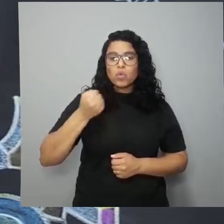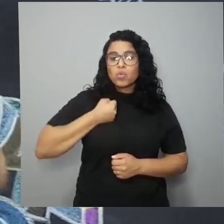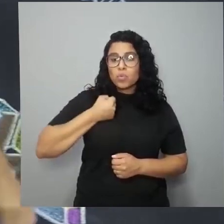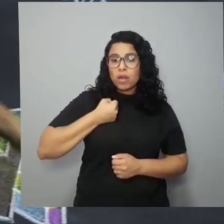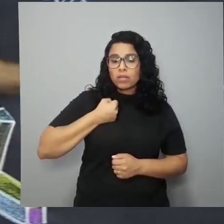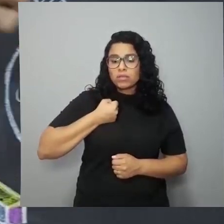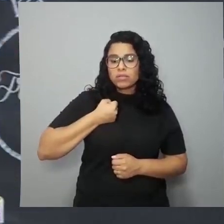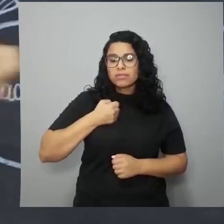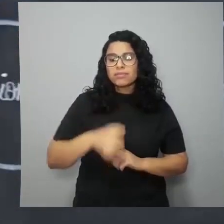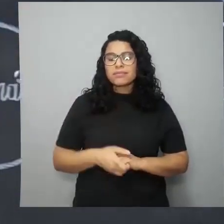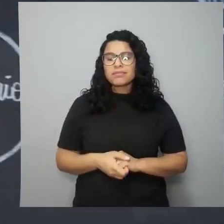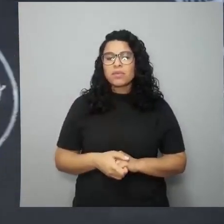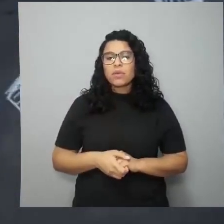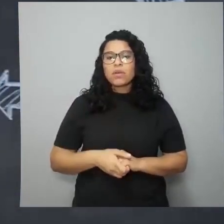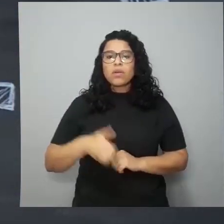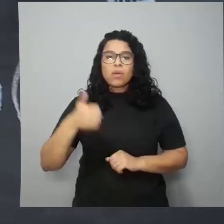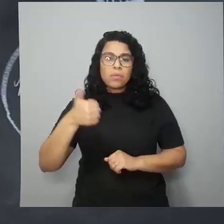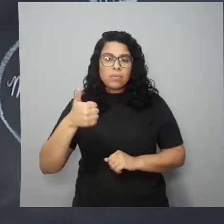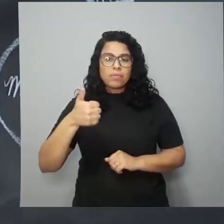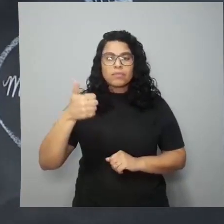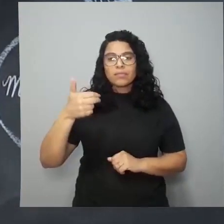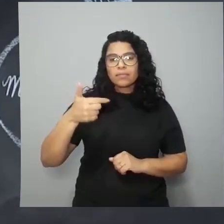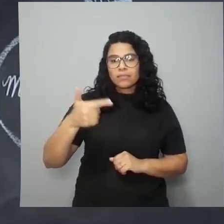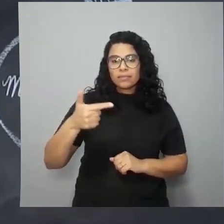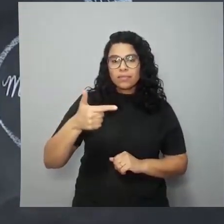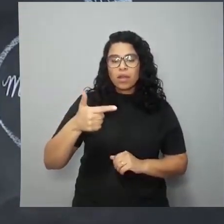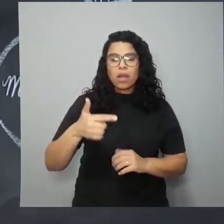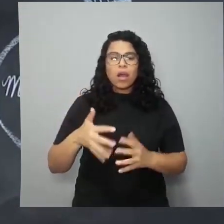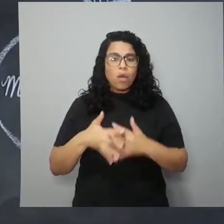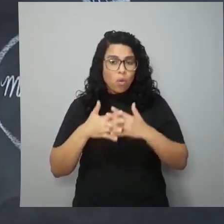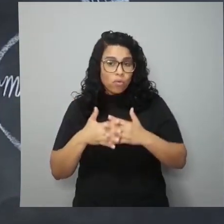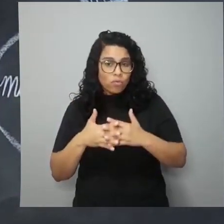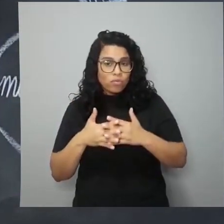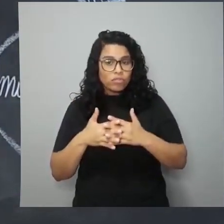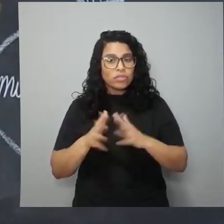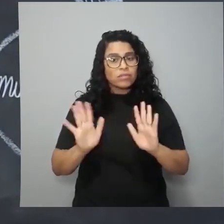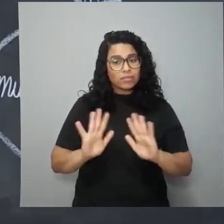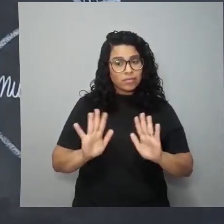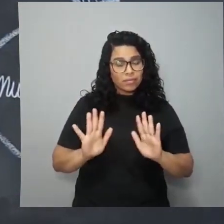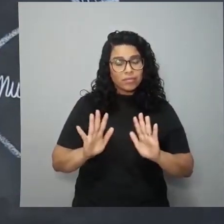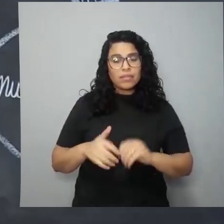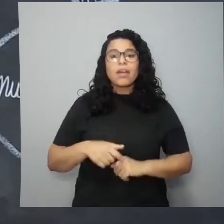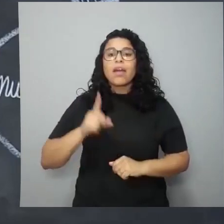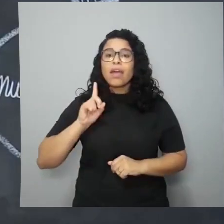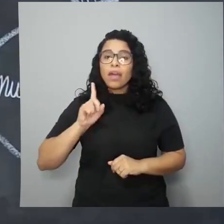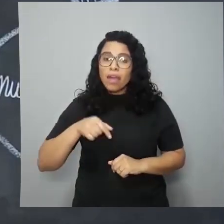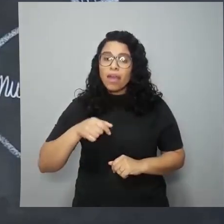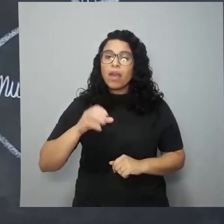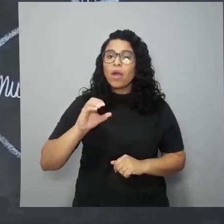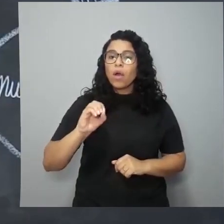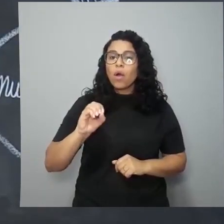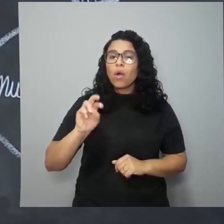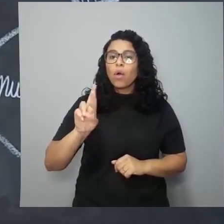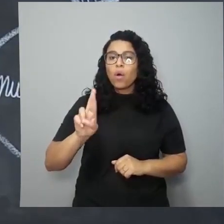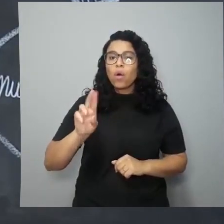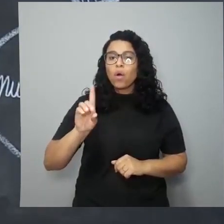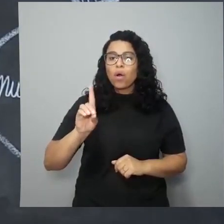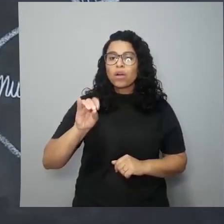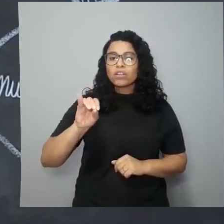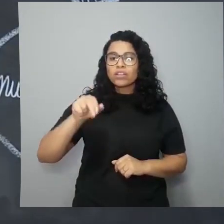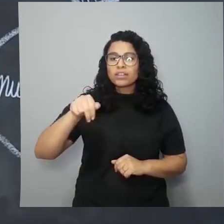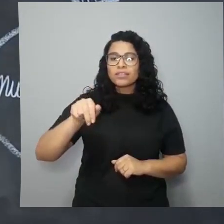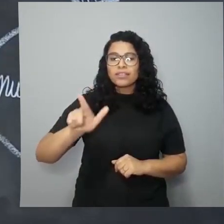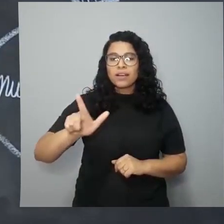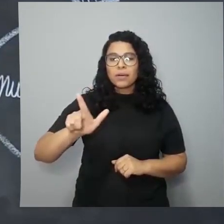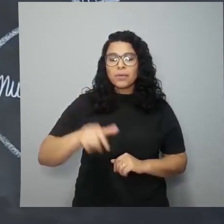numerais chamados de numerais ordinais. Não vai confundir com outro nome da língua, hein? É ordinal. Os números ordinais